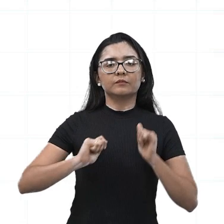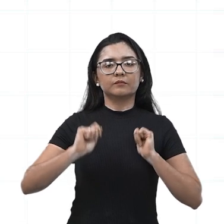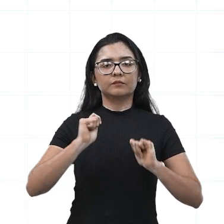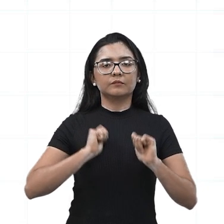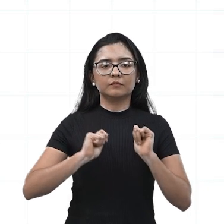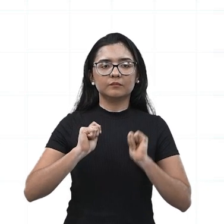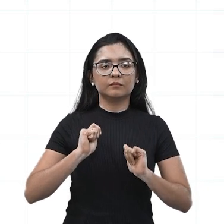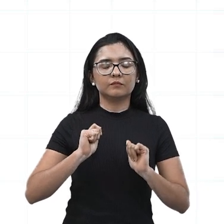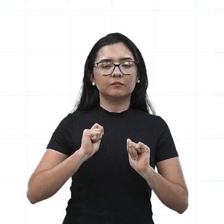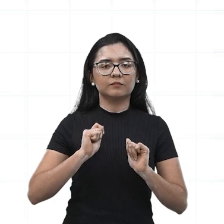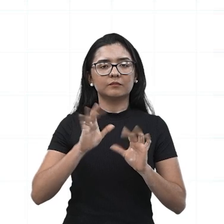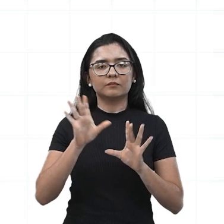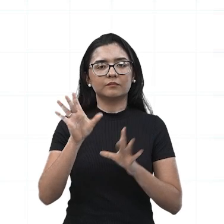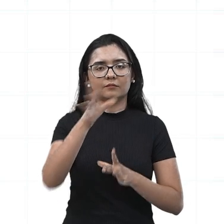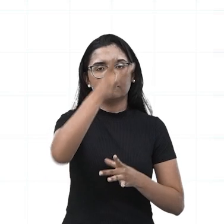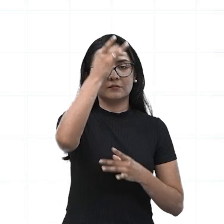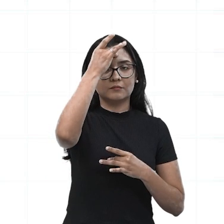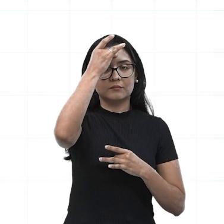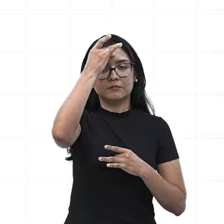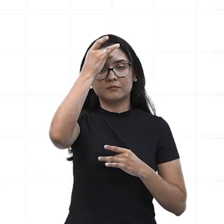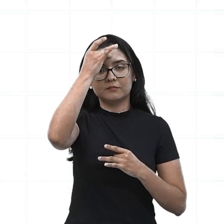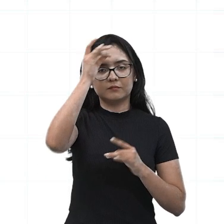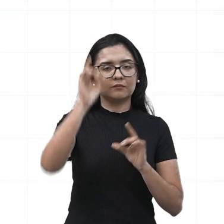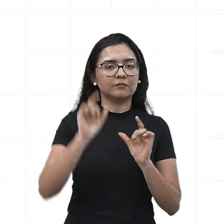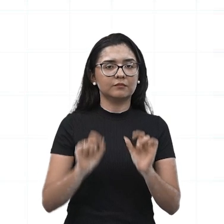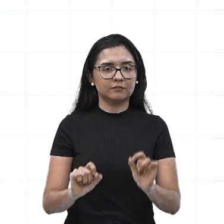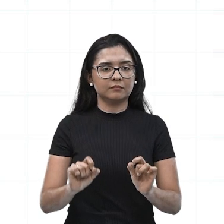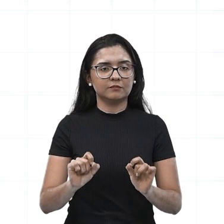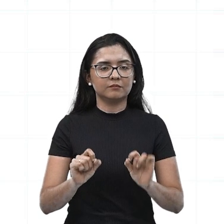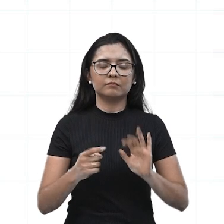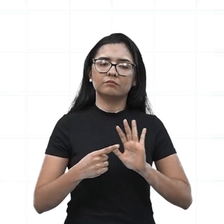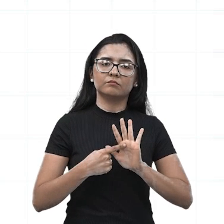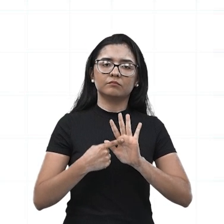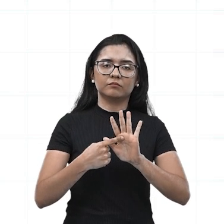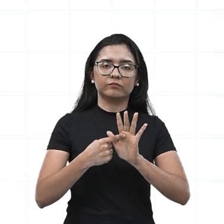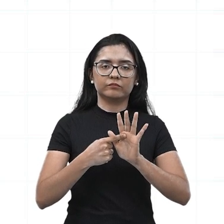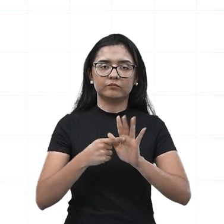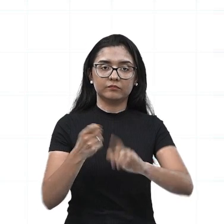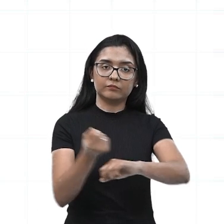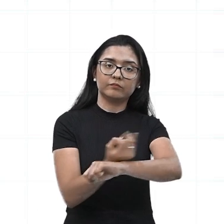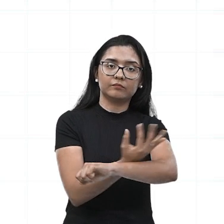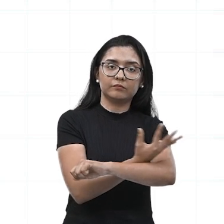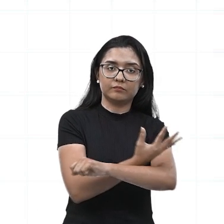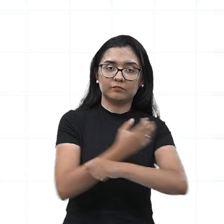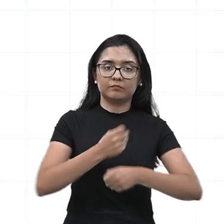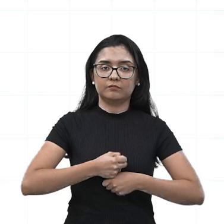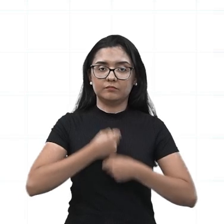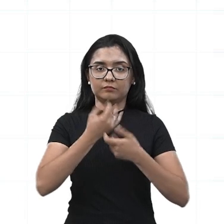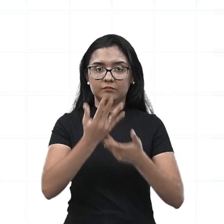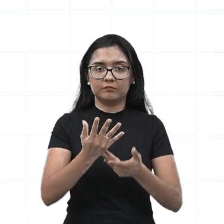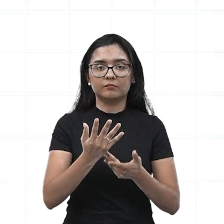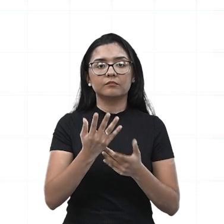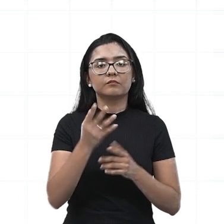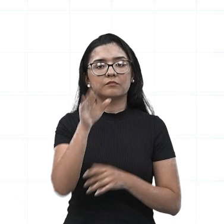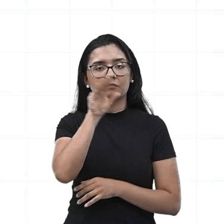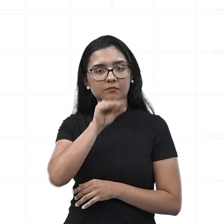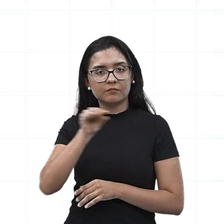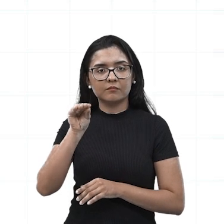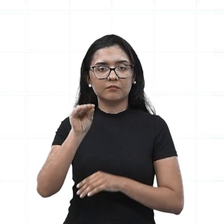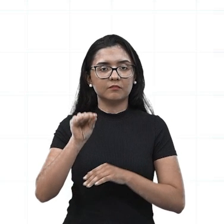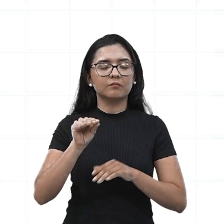vida aos personagens, interpretando e expressando suas emoções, falas e ações no palco.